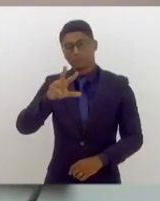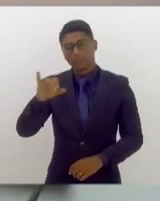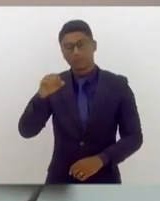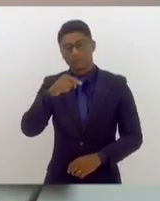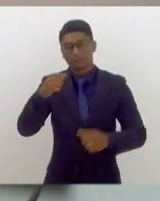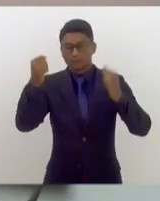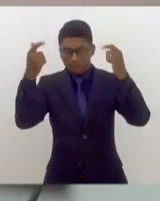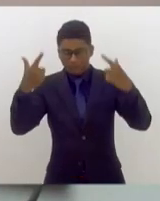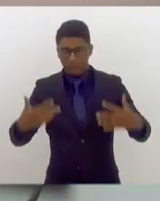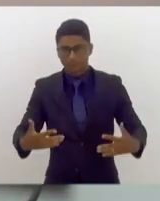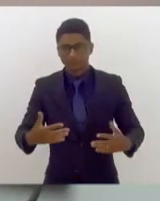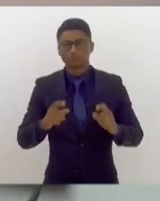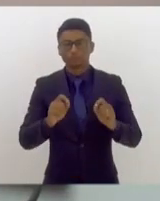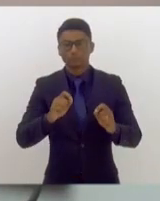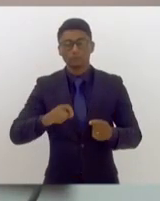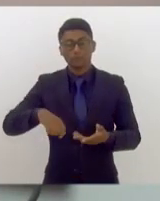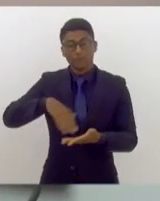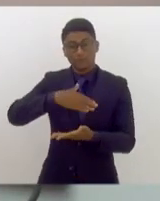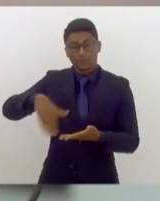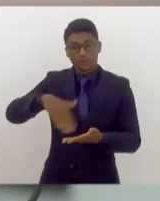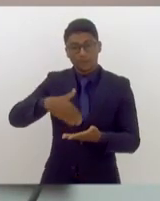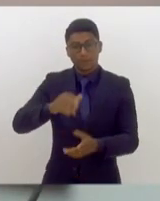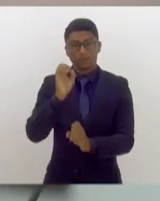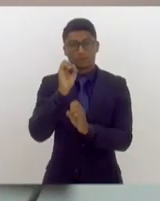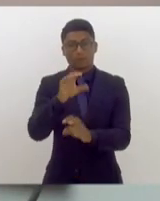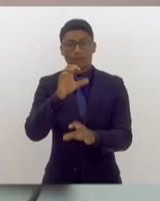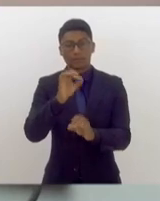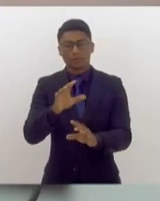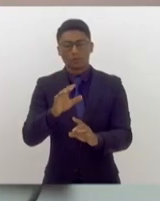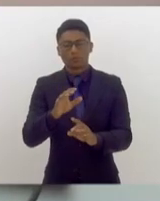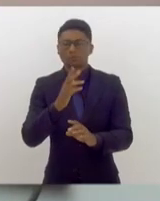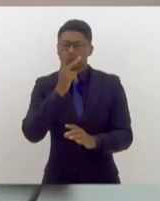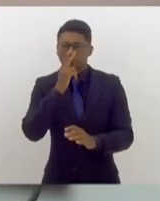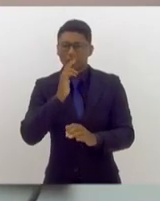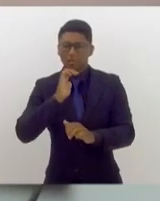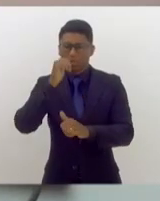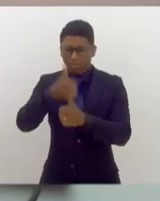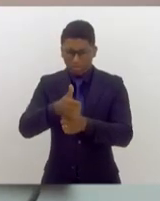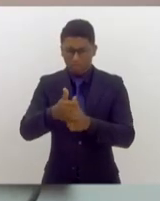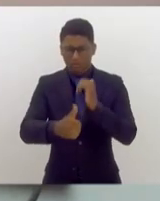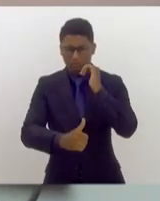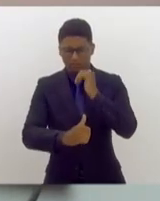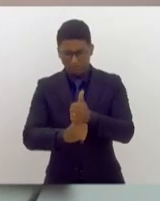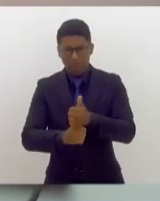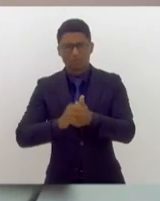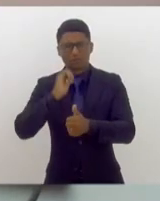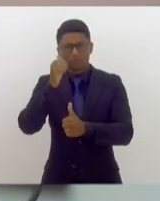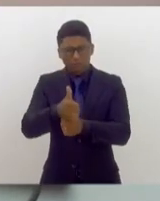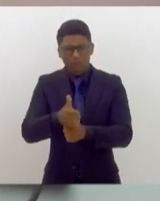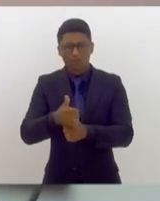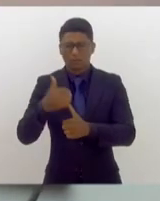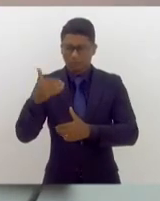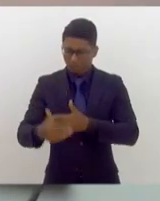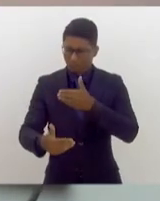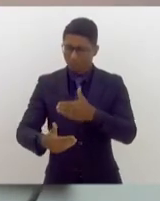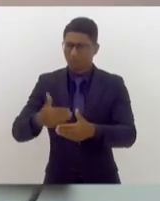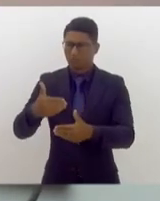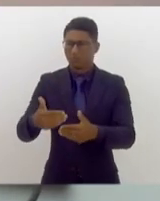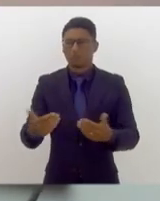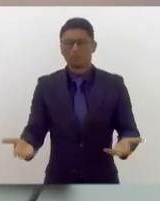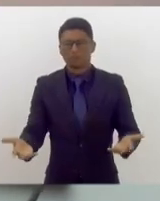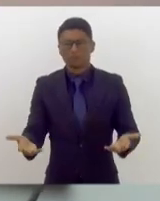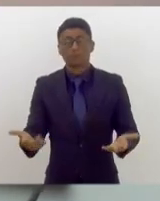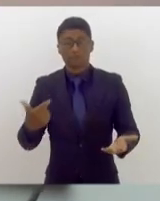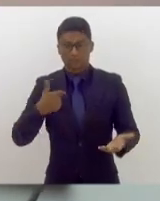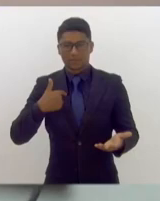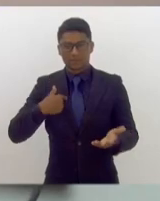dos secretários de Educação. A gente sempre acha, né, que educação é uma política pública. Eu, que sou do mundo do